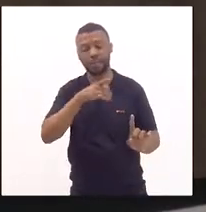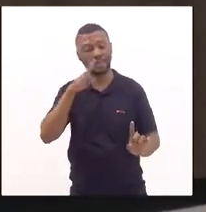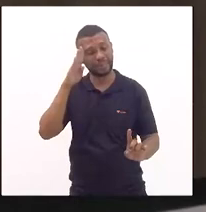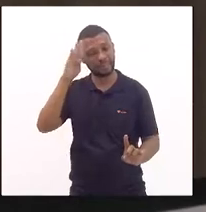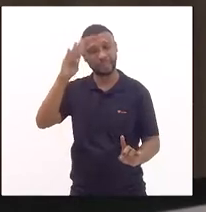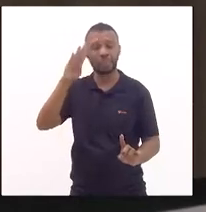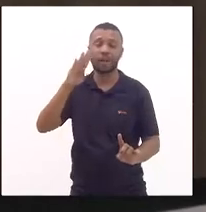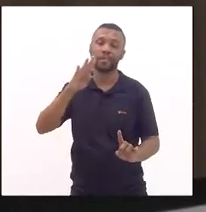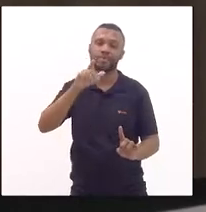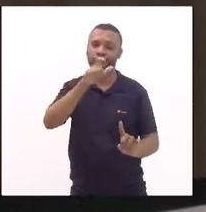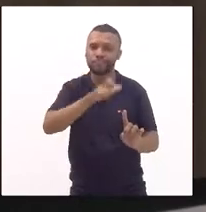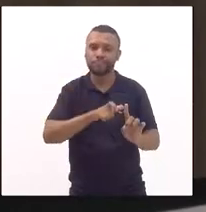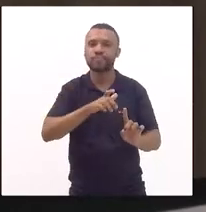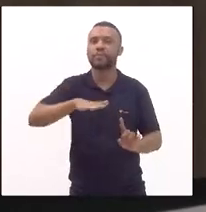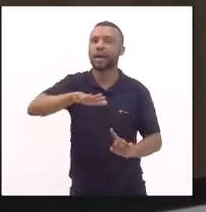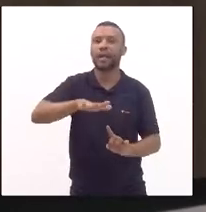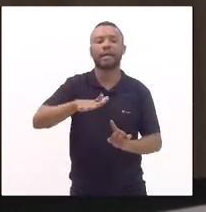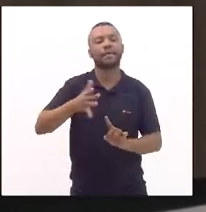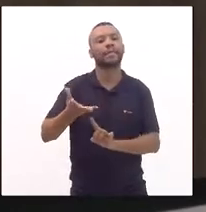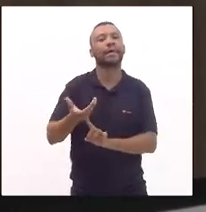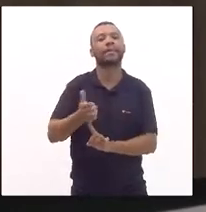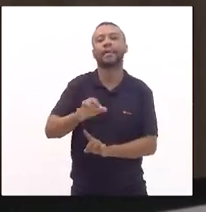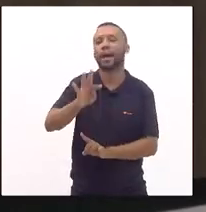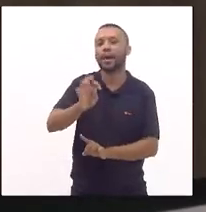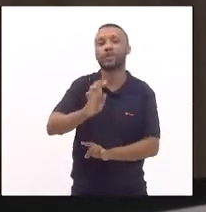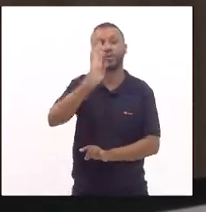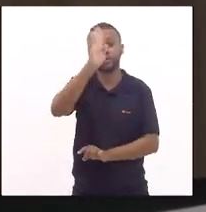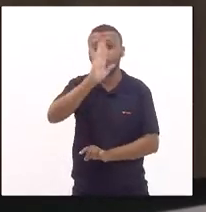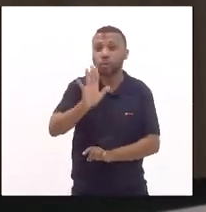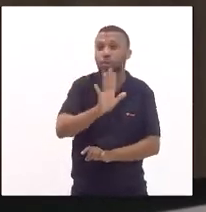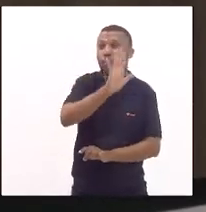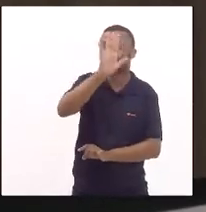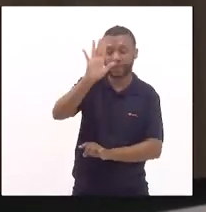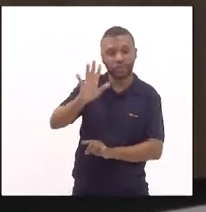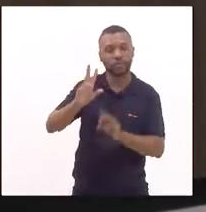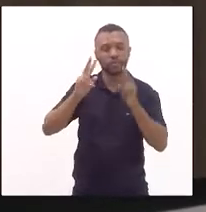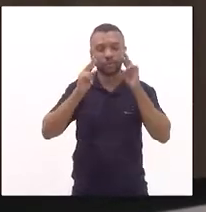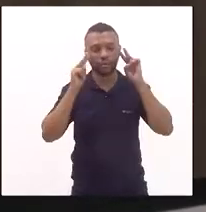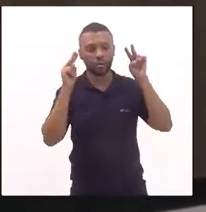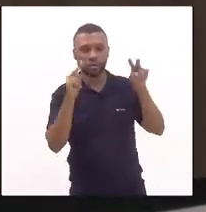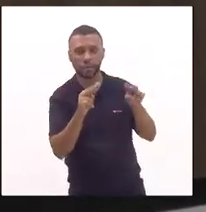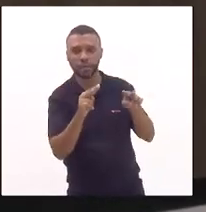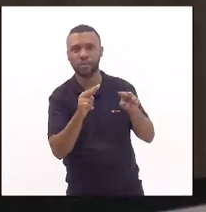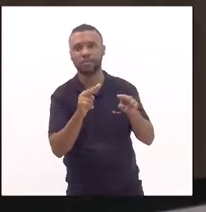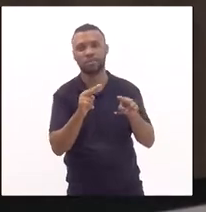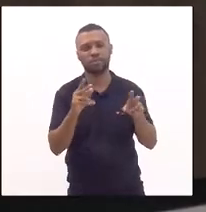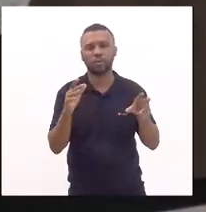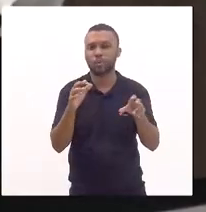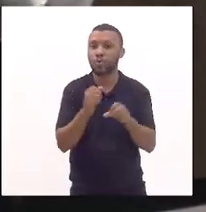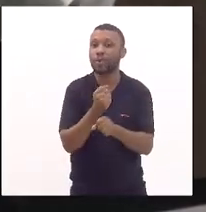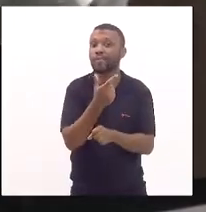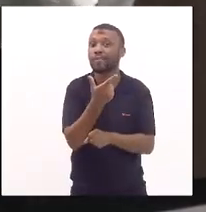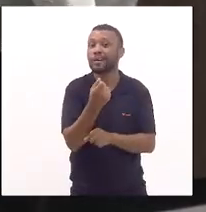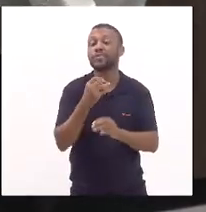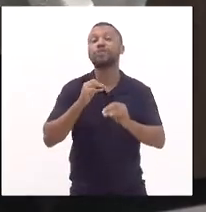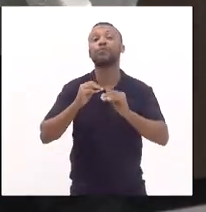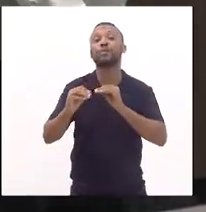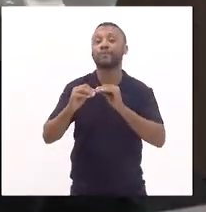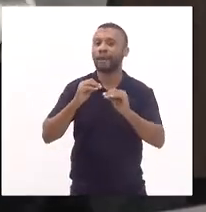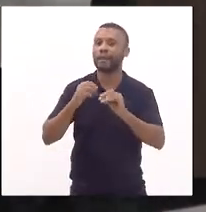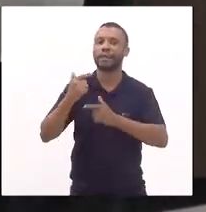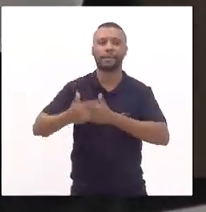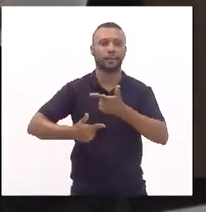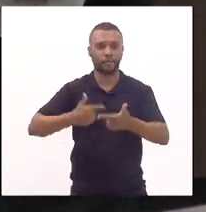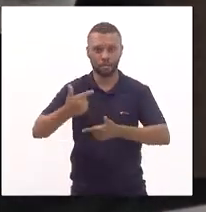figuras das artes no Brasil. Reconhecida nacionalmente, com mais de 20 novelas no currículo,